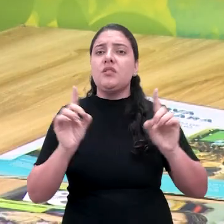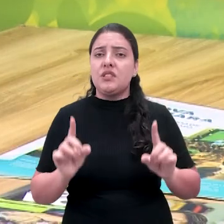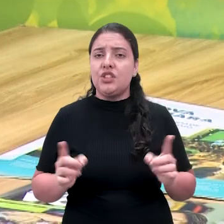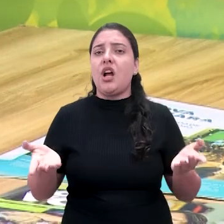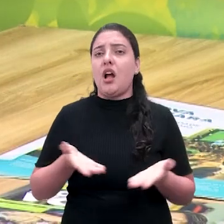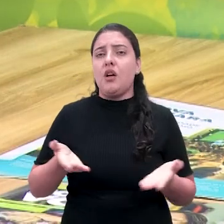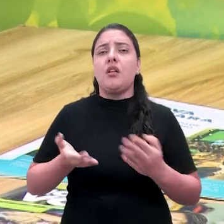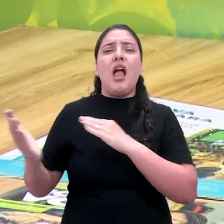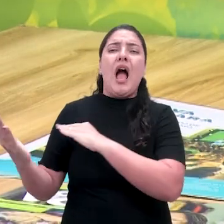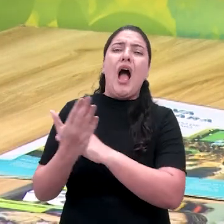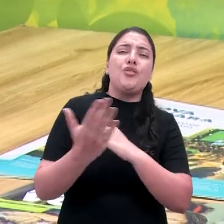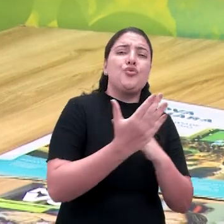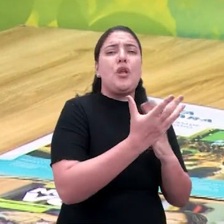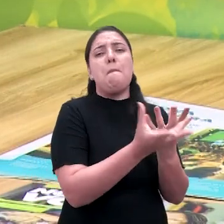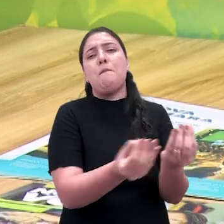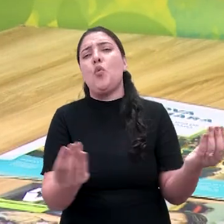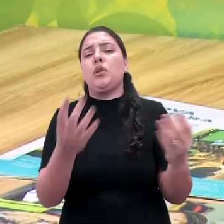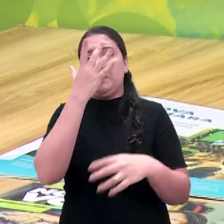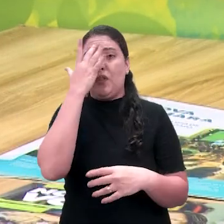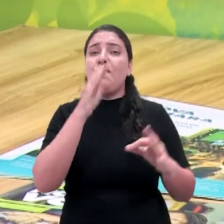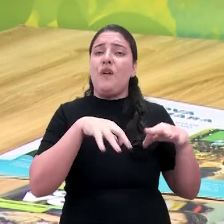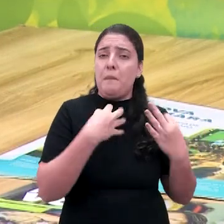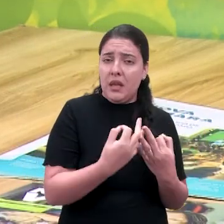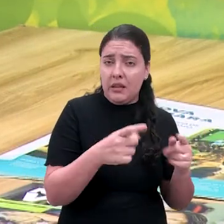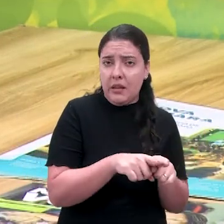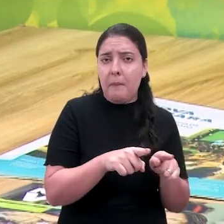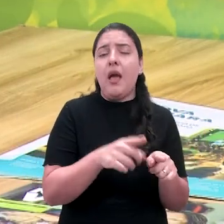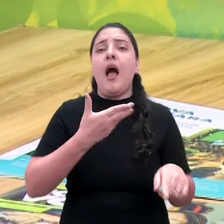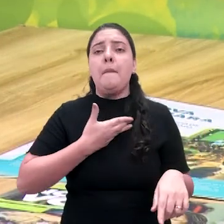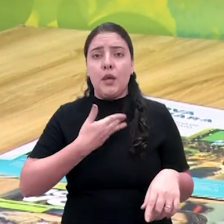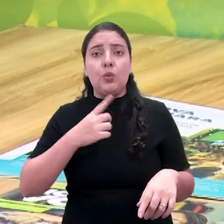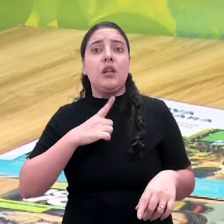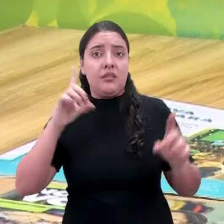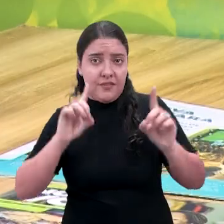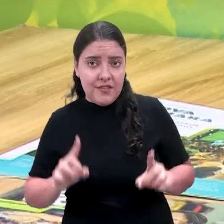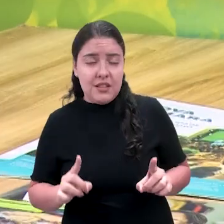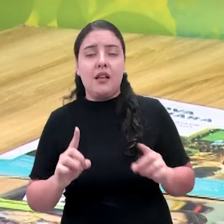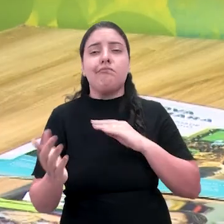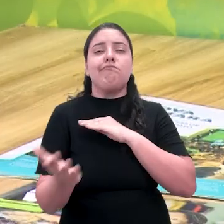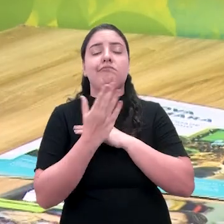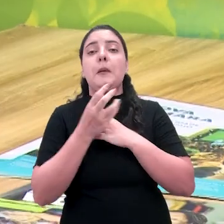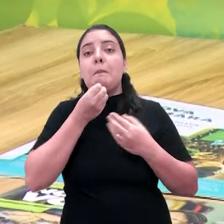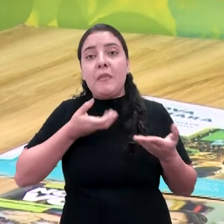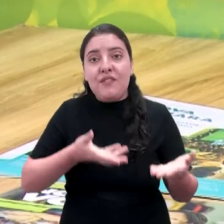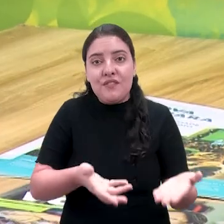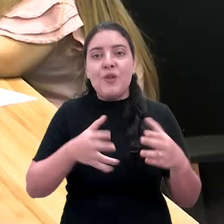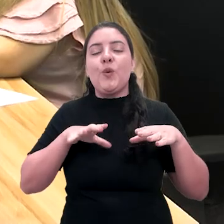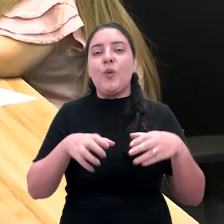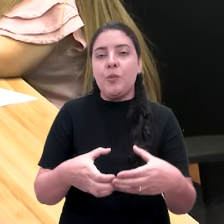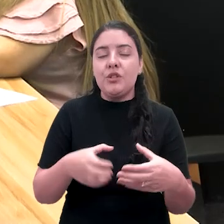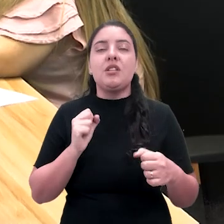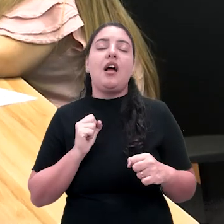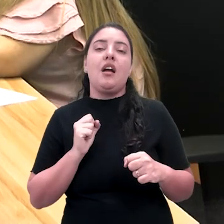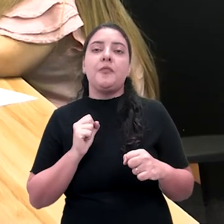isso eu tive a ajuda de muitas pessoas, não só da família, mas amigos com deficiência, que disseram, olha, bem-vindo à comunidade,